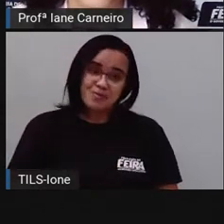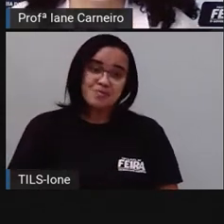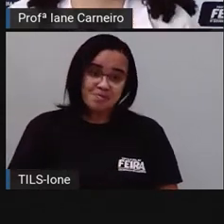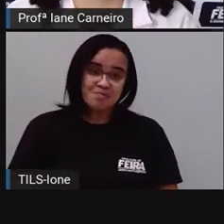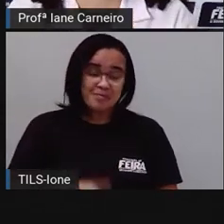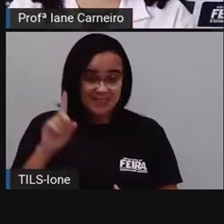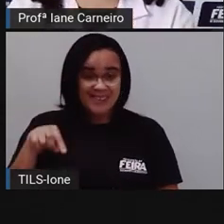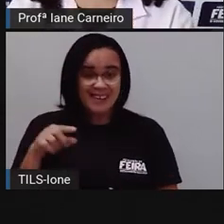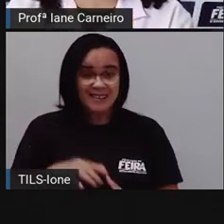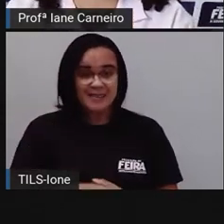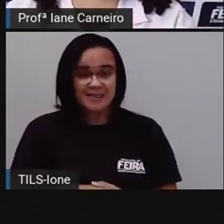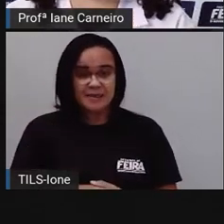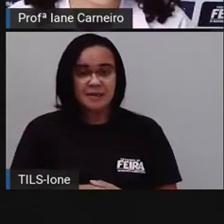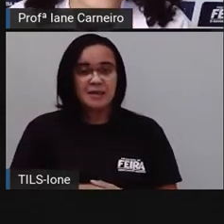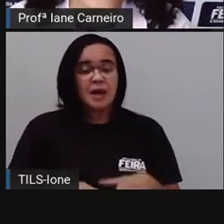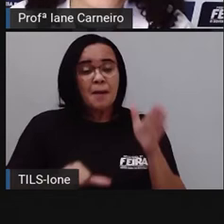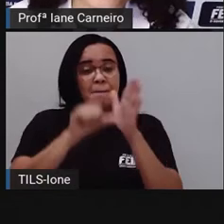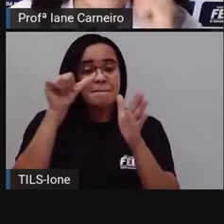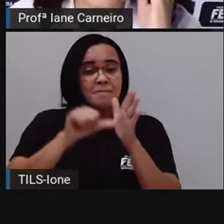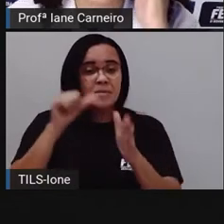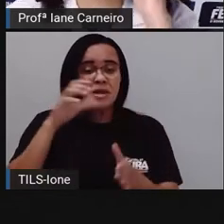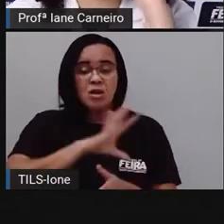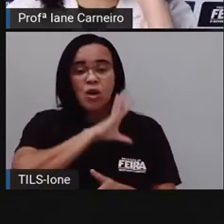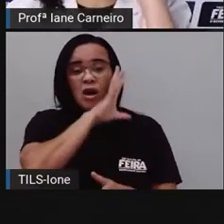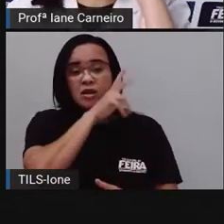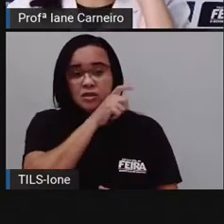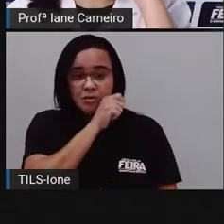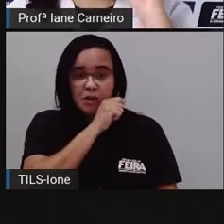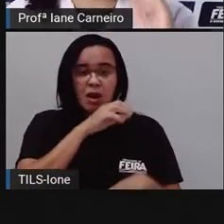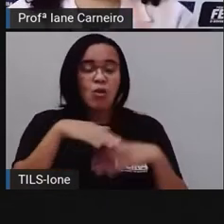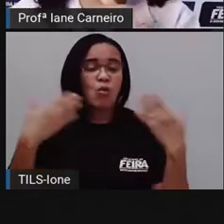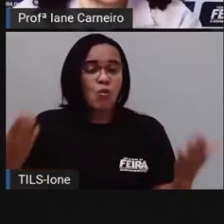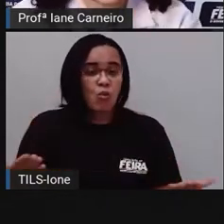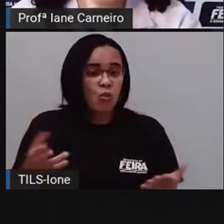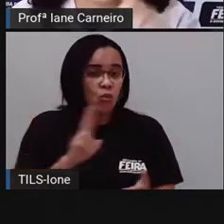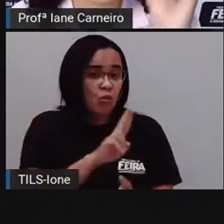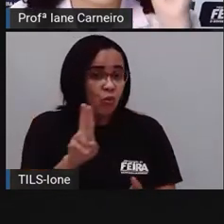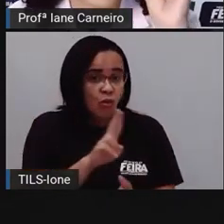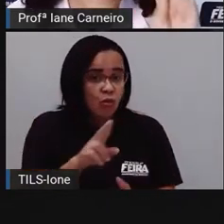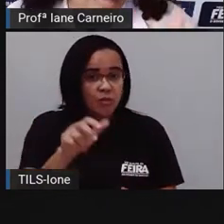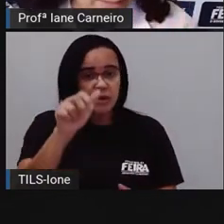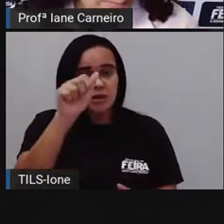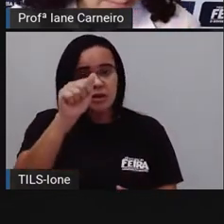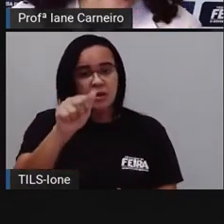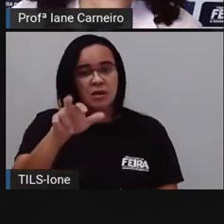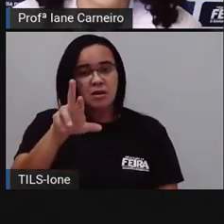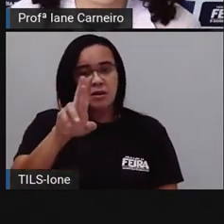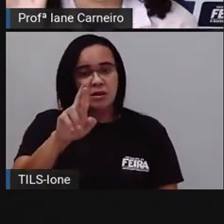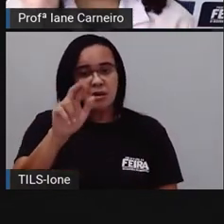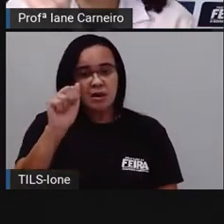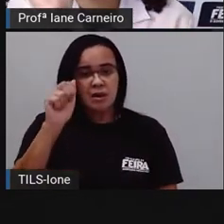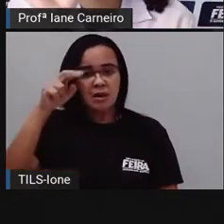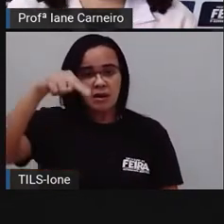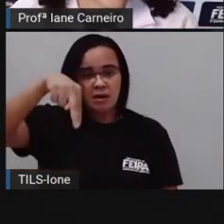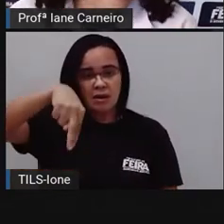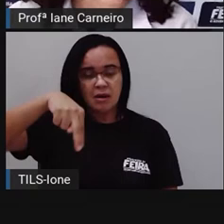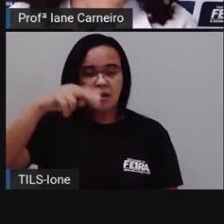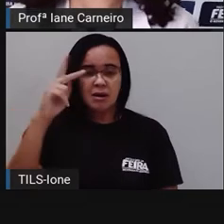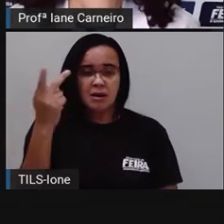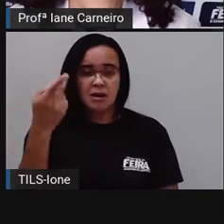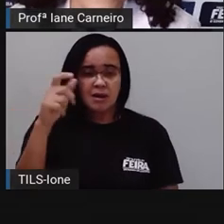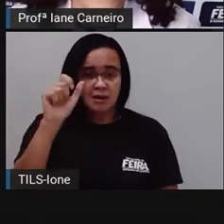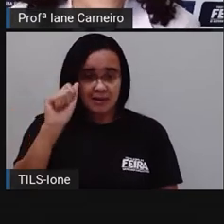aqui, ó, é a aranha. Vamos escrever aranha? Vamos lá? Ó, primeiro pedacinho,